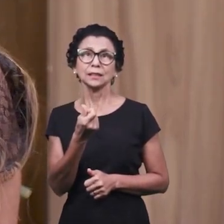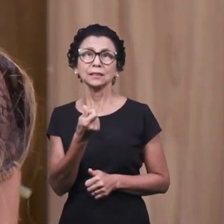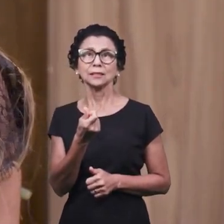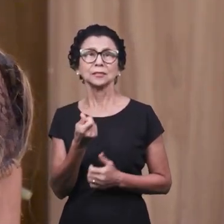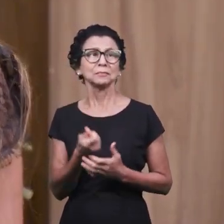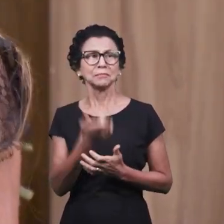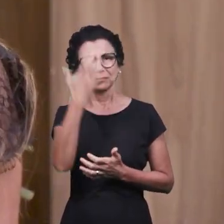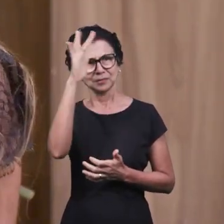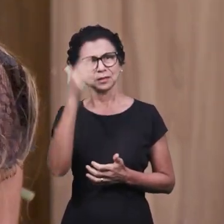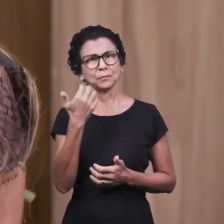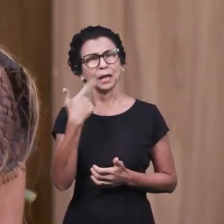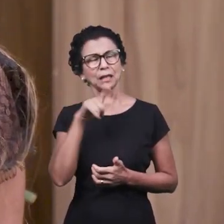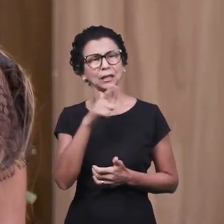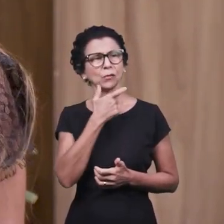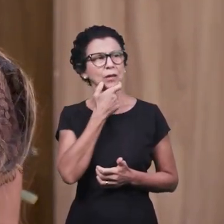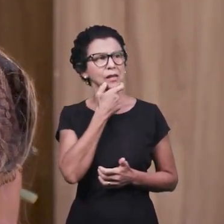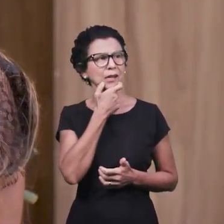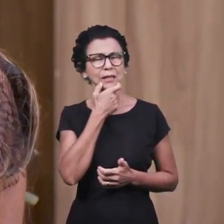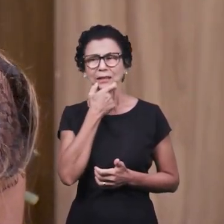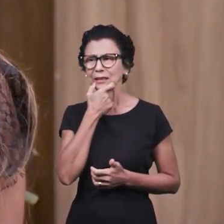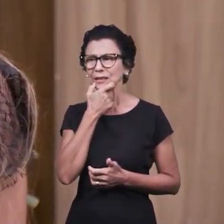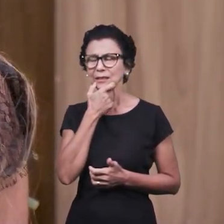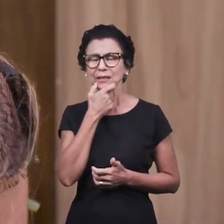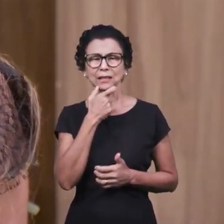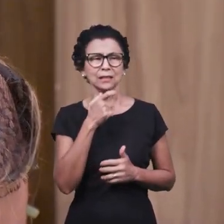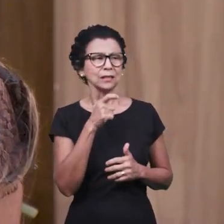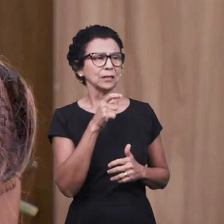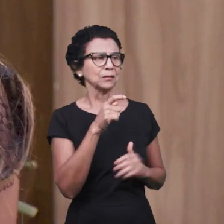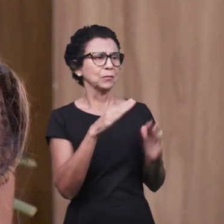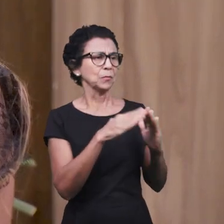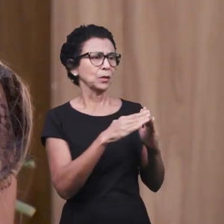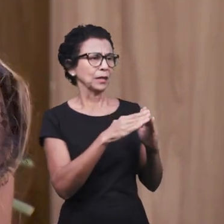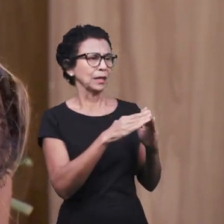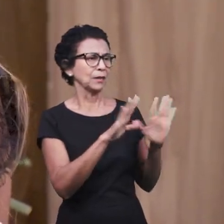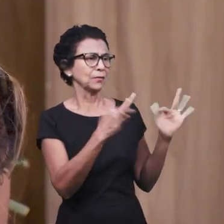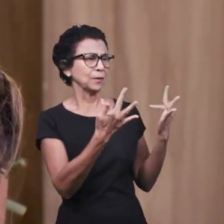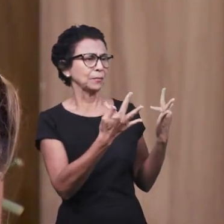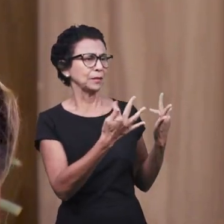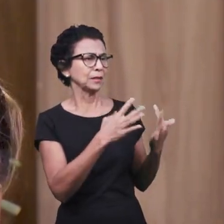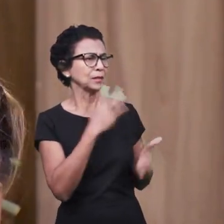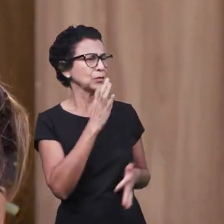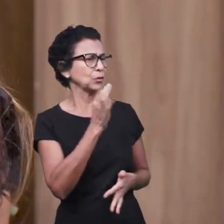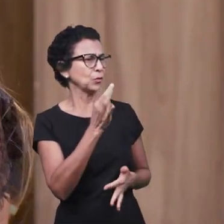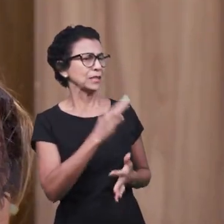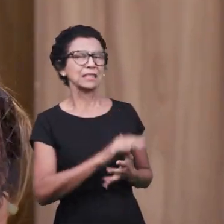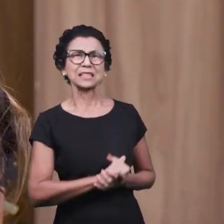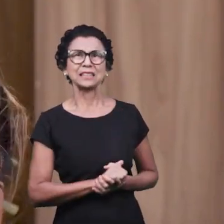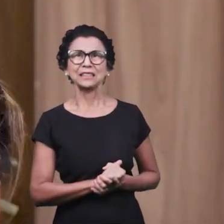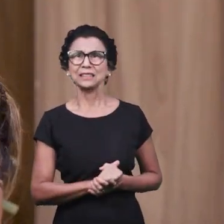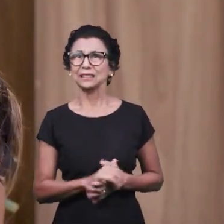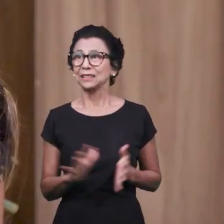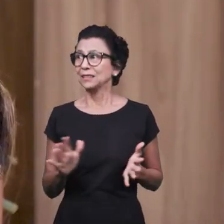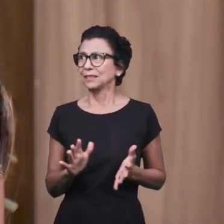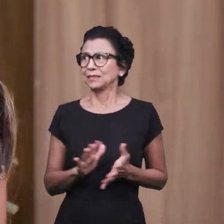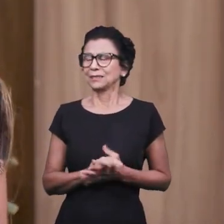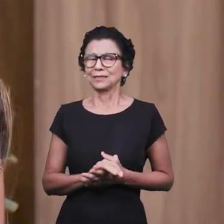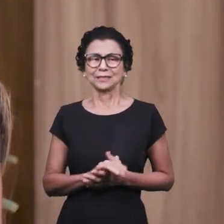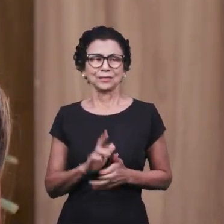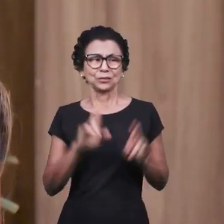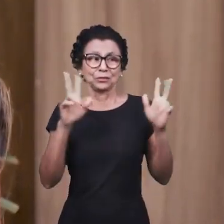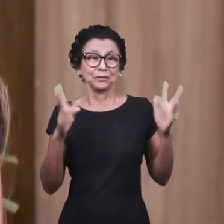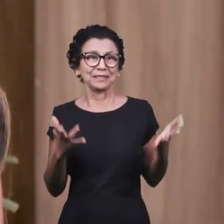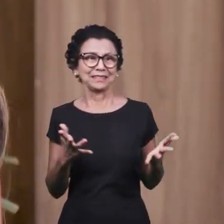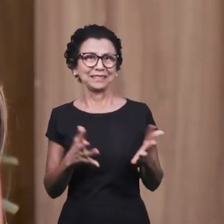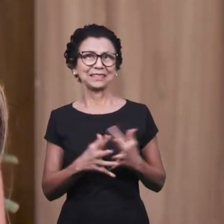língua deles, fui morar na casa de pessoas que eu nem conhecia. Então, assim, você olha pra pensar isso e fala, caramba, que ideia diferente,